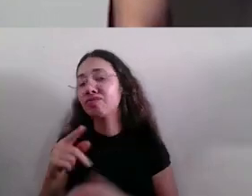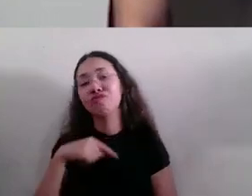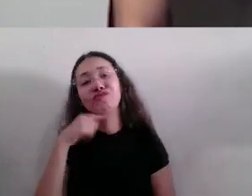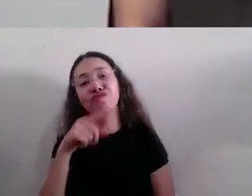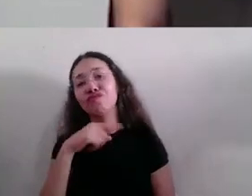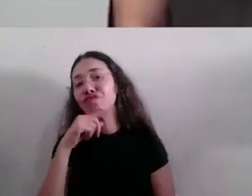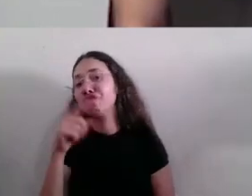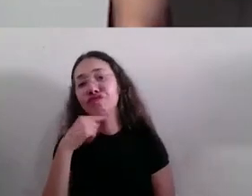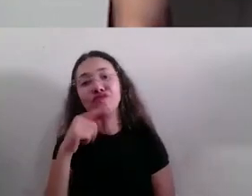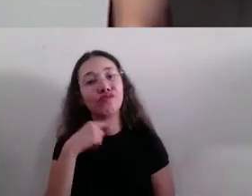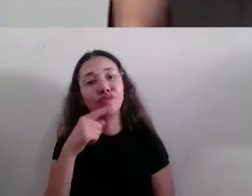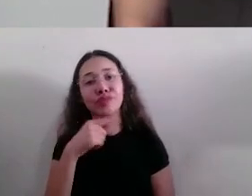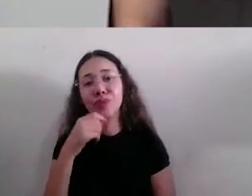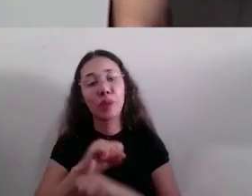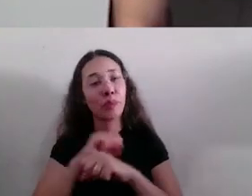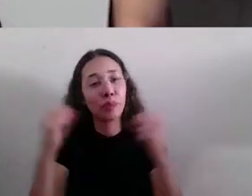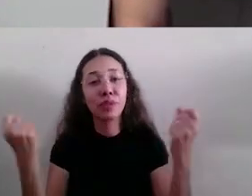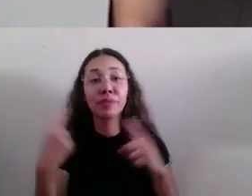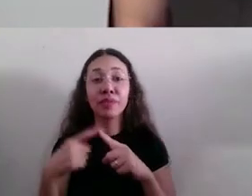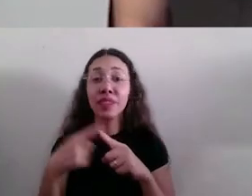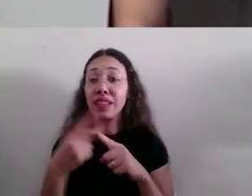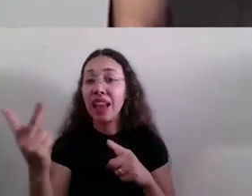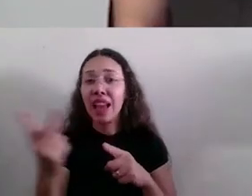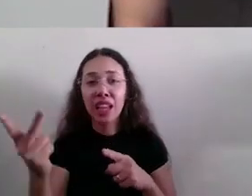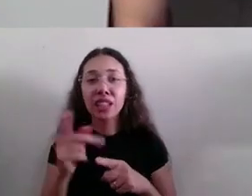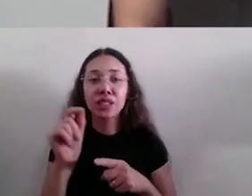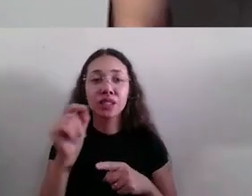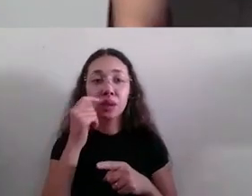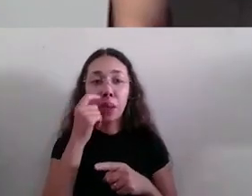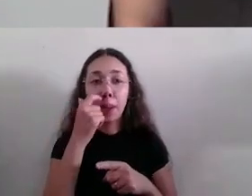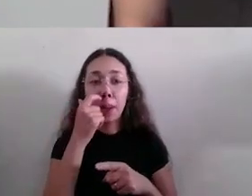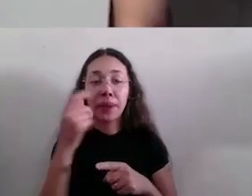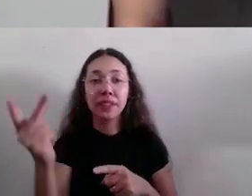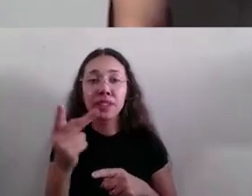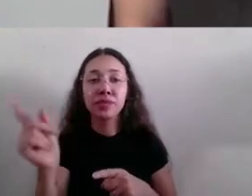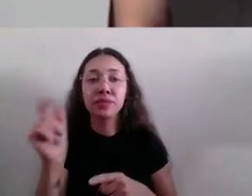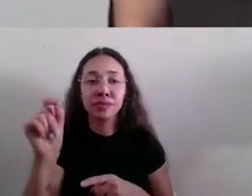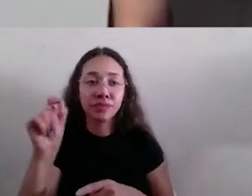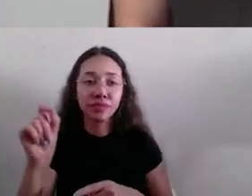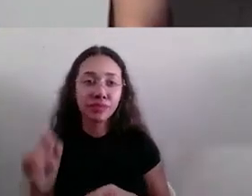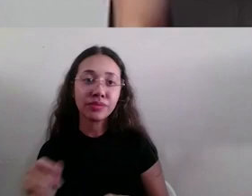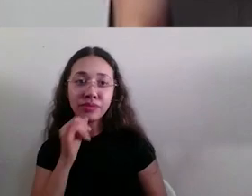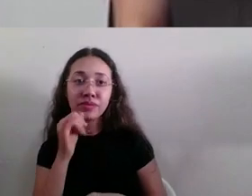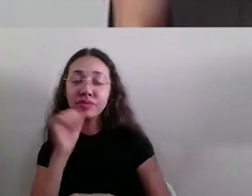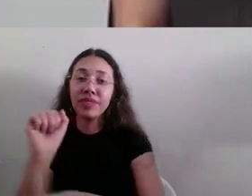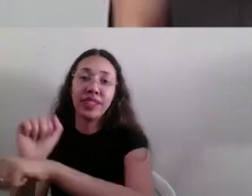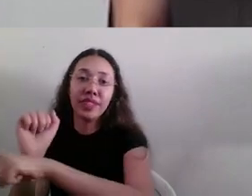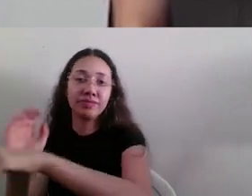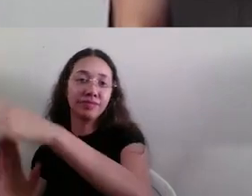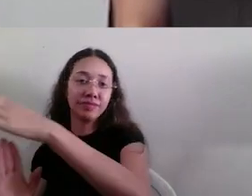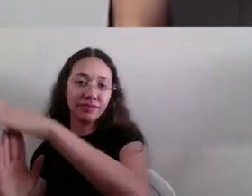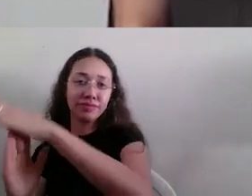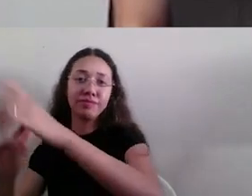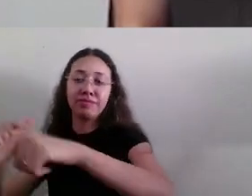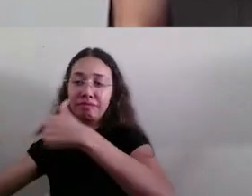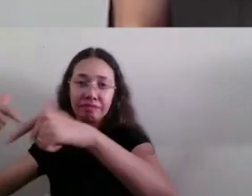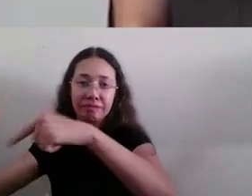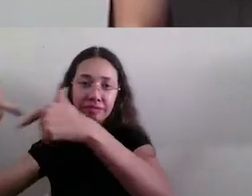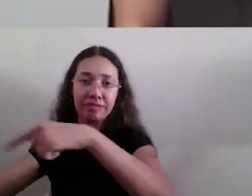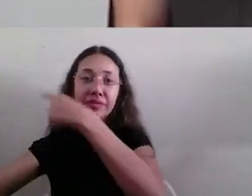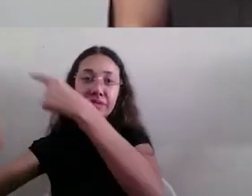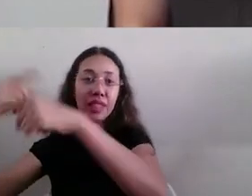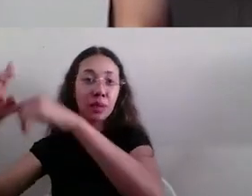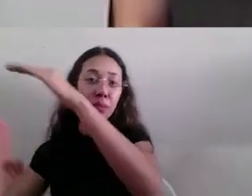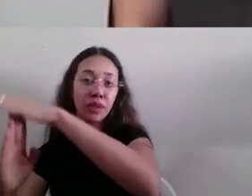empreitada. Por quê? Porque elas acumularam as suas atribuições junto ao GACO e ainda dispuseram do seu tempo, né? Eu lembro que